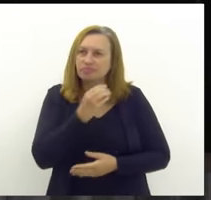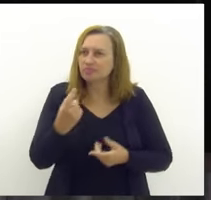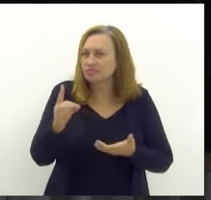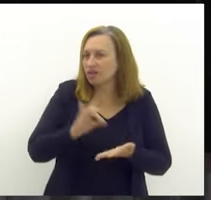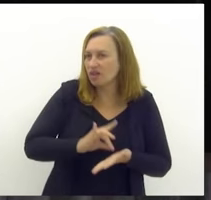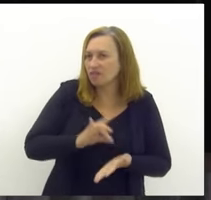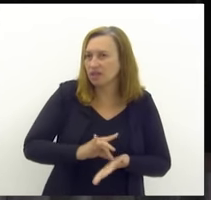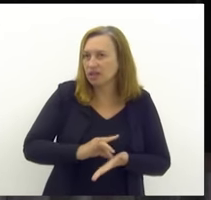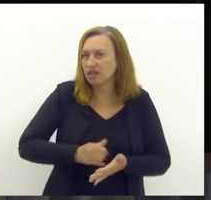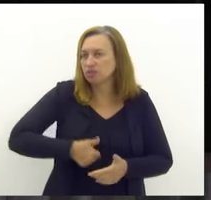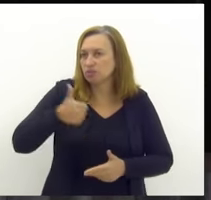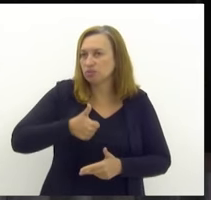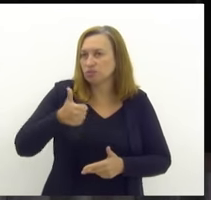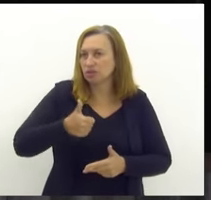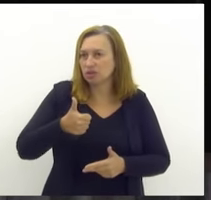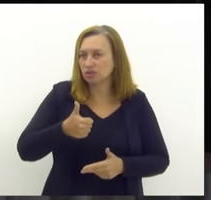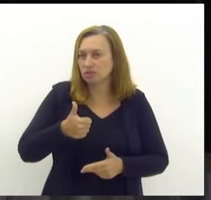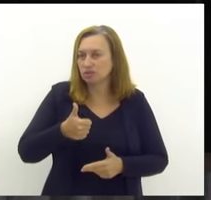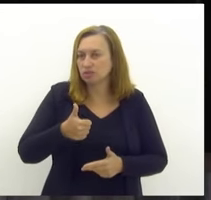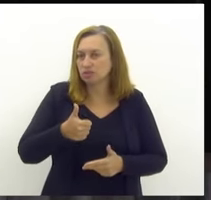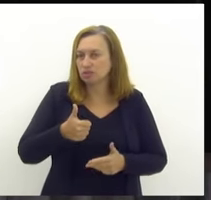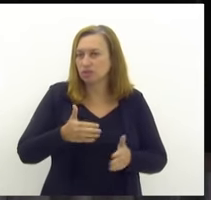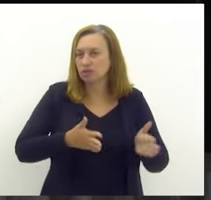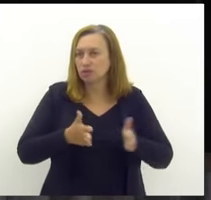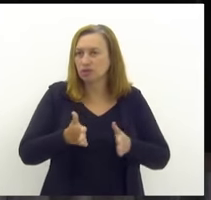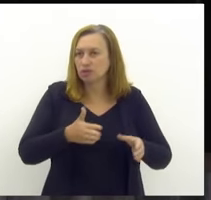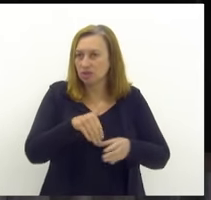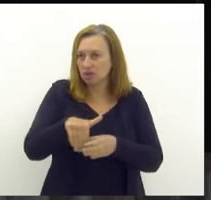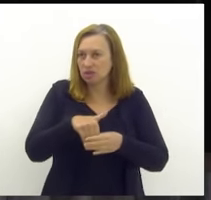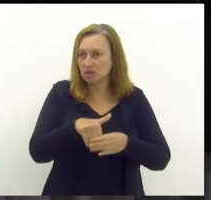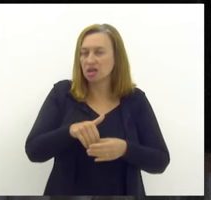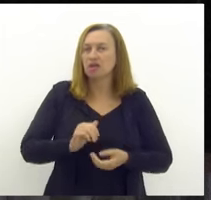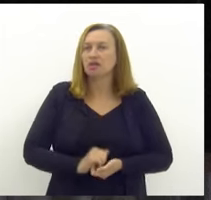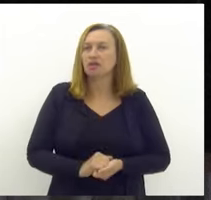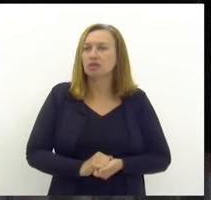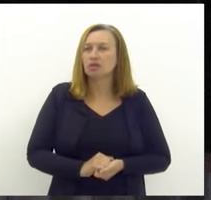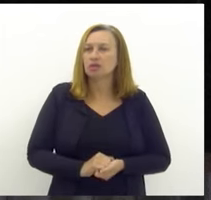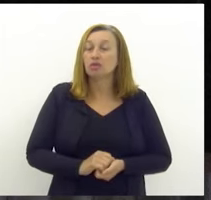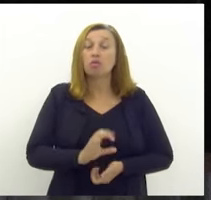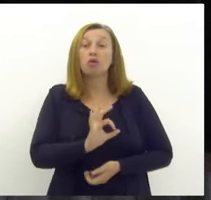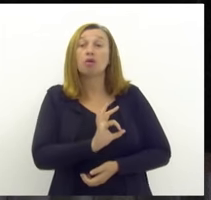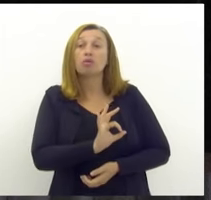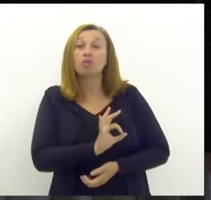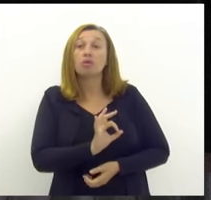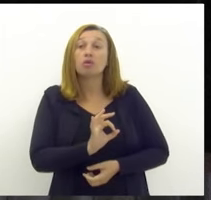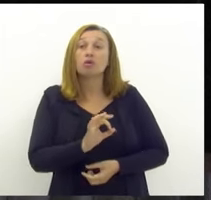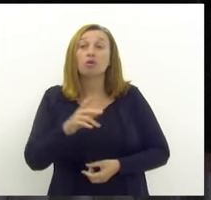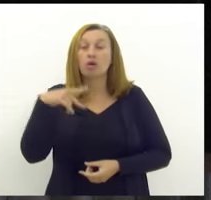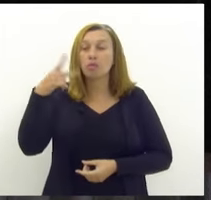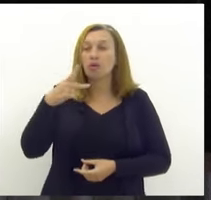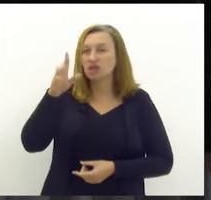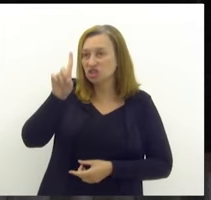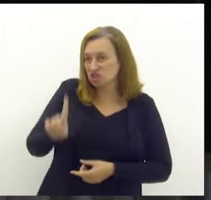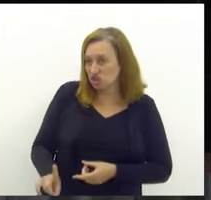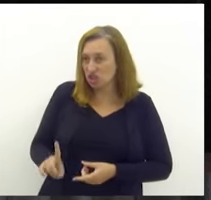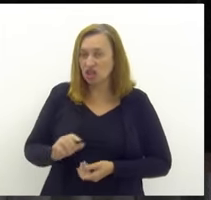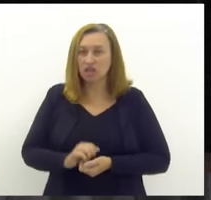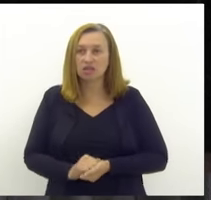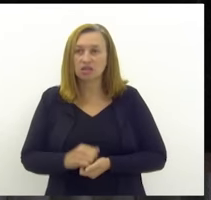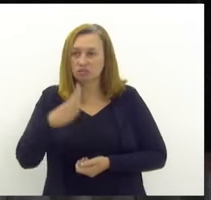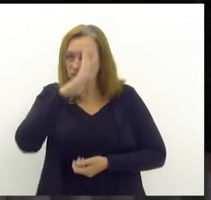elegeu no primeiro turno você elegeu mesmo Por incrível que pareça uma política o quê de direita reacionário